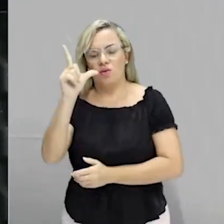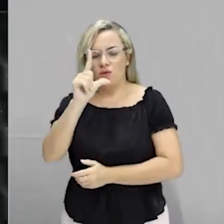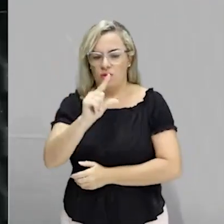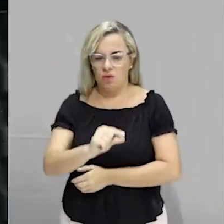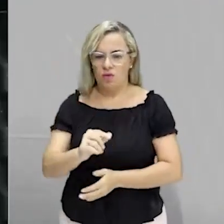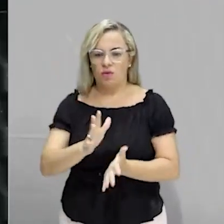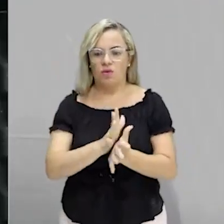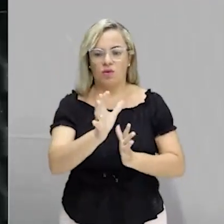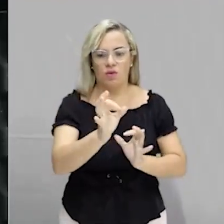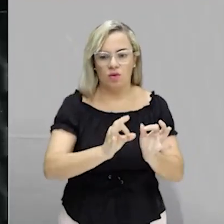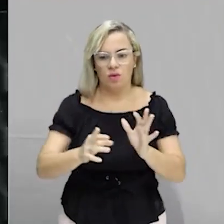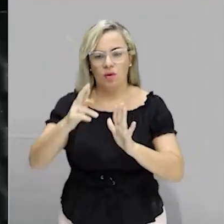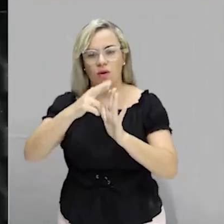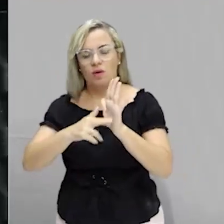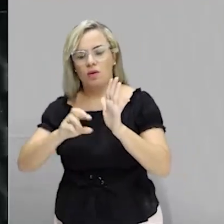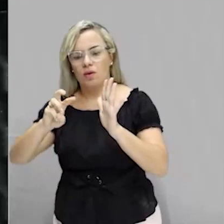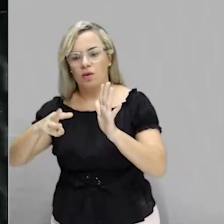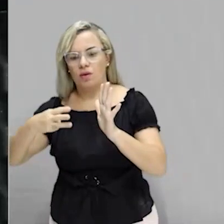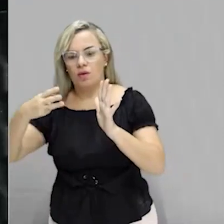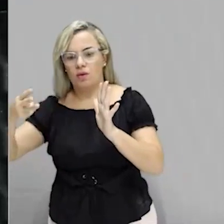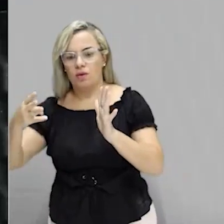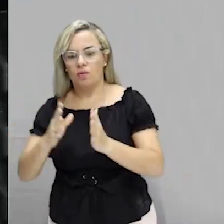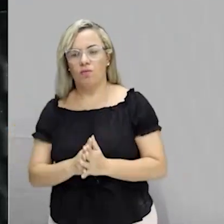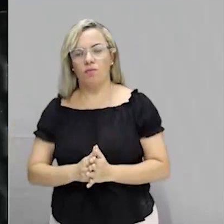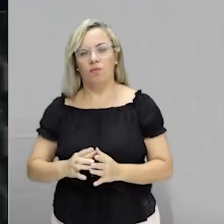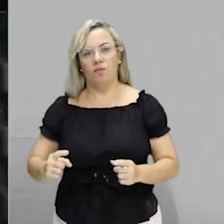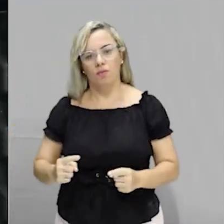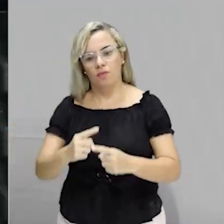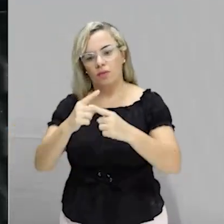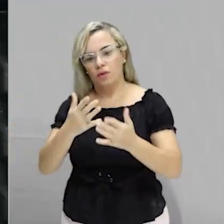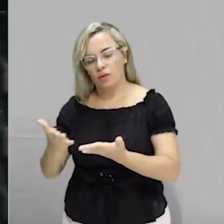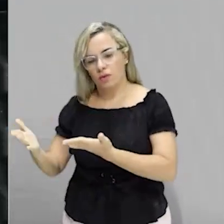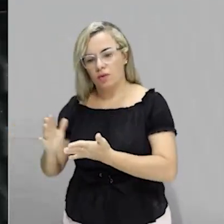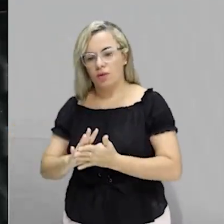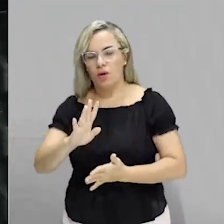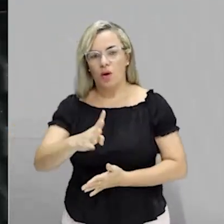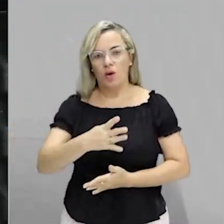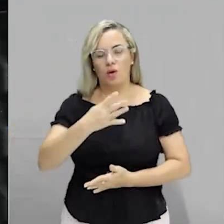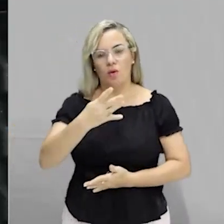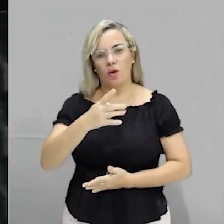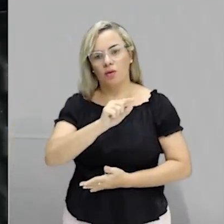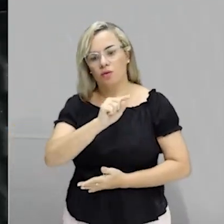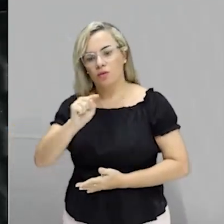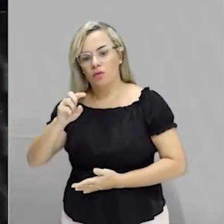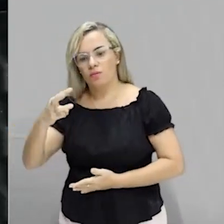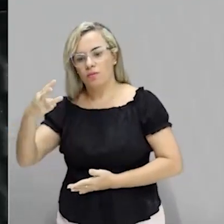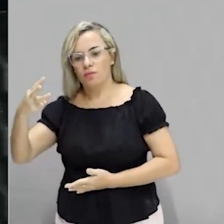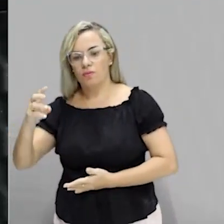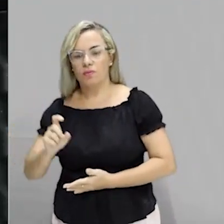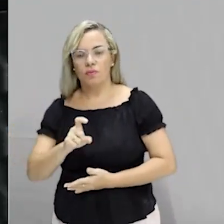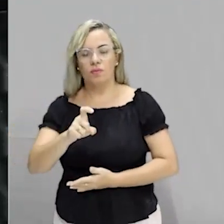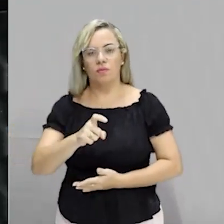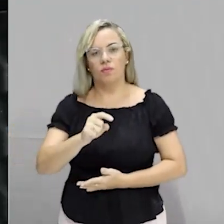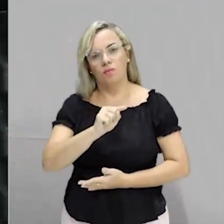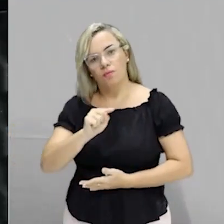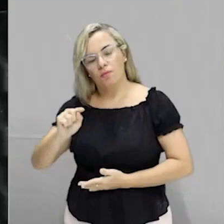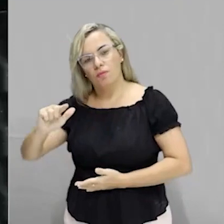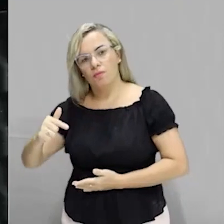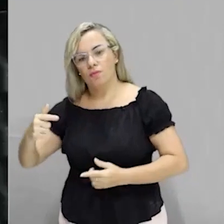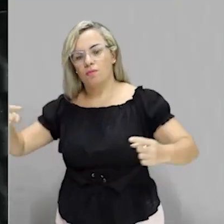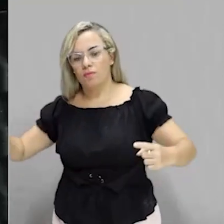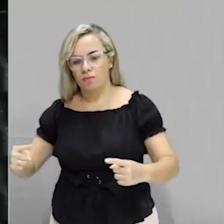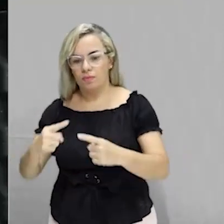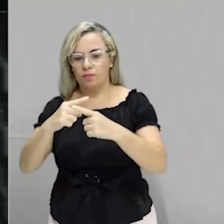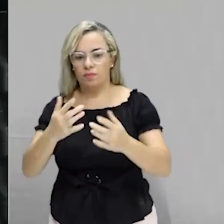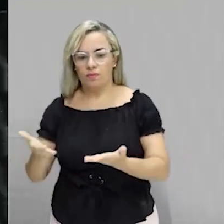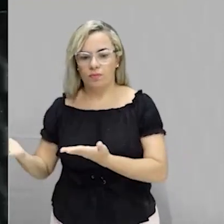vamos montar uma regrinha de 3, aonde eu tenho 4 está para 3, assim como o x está